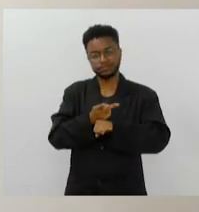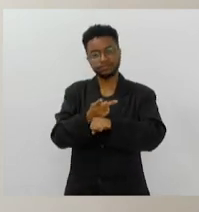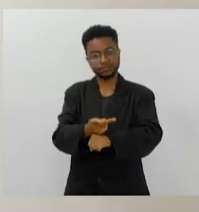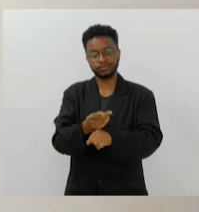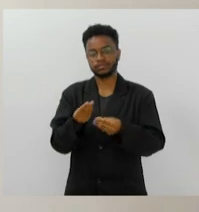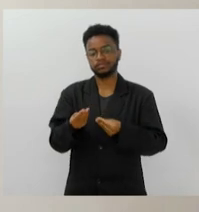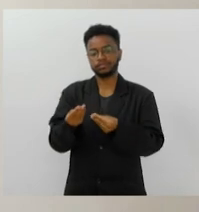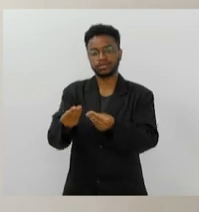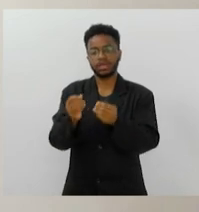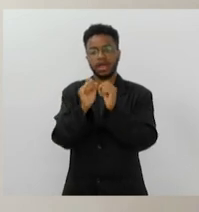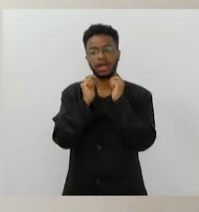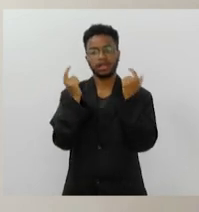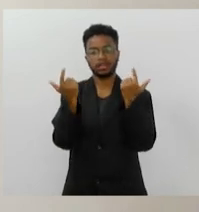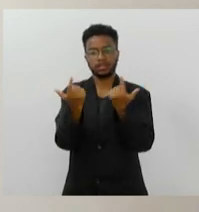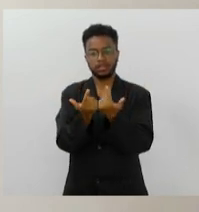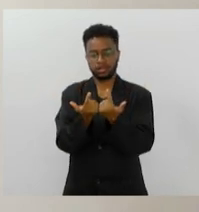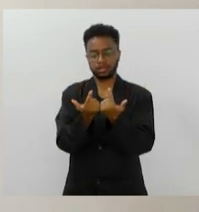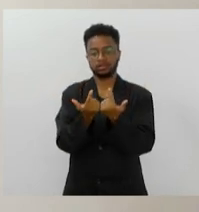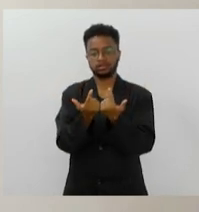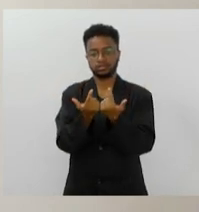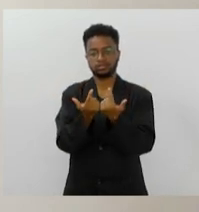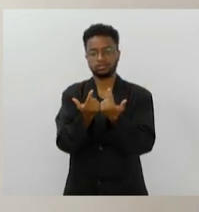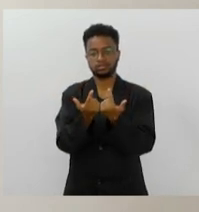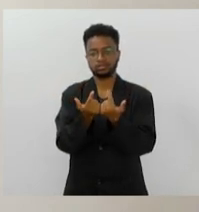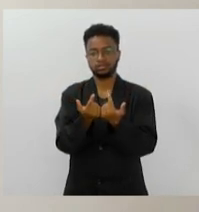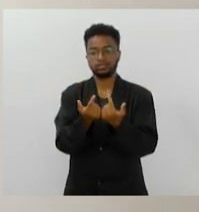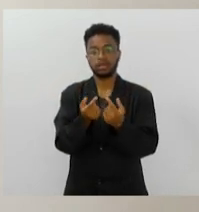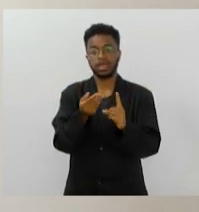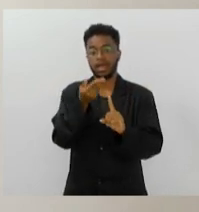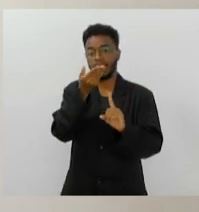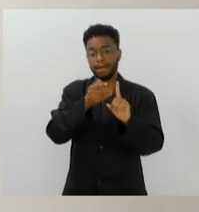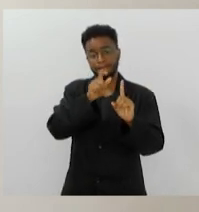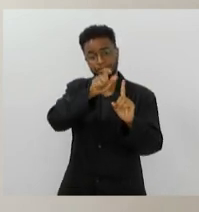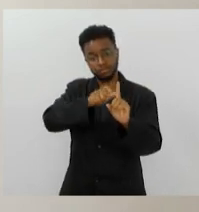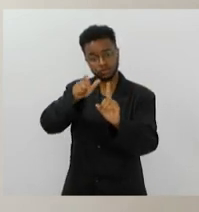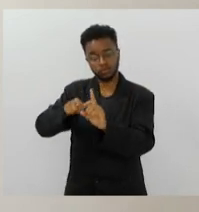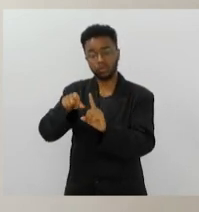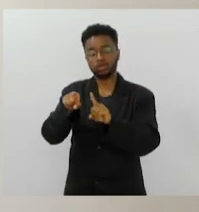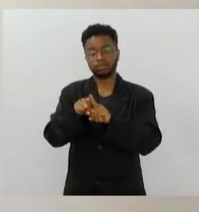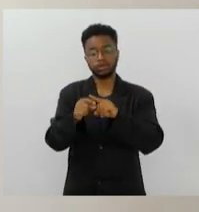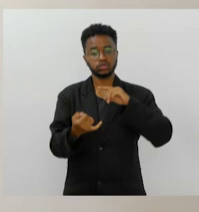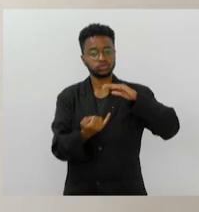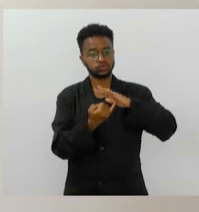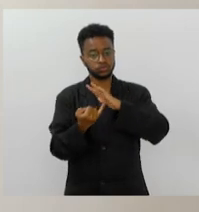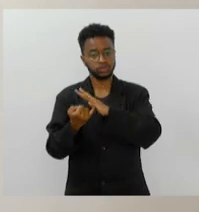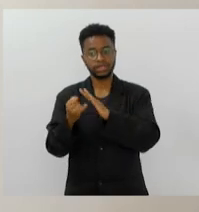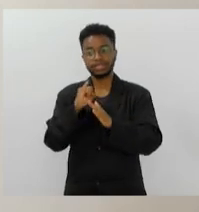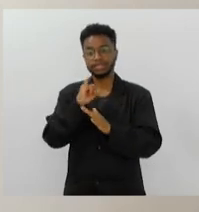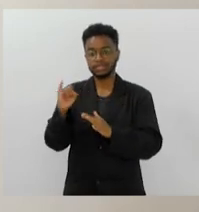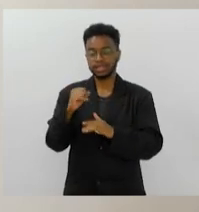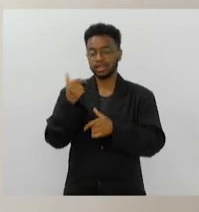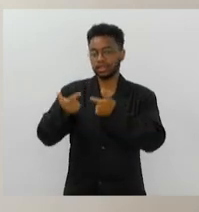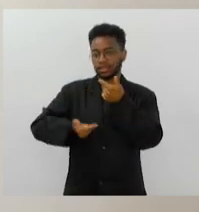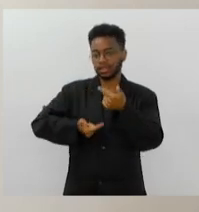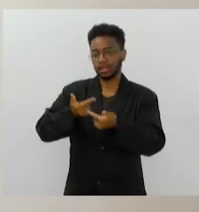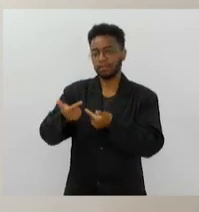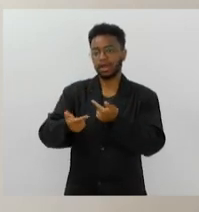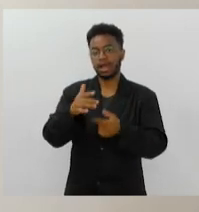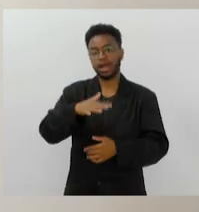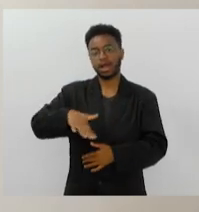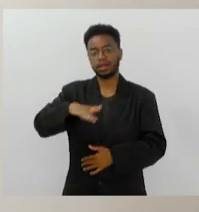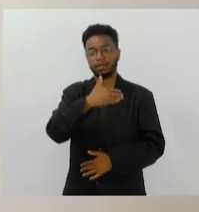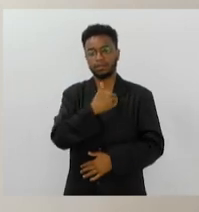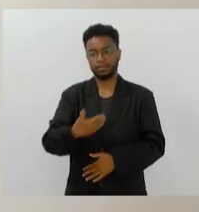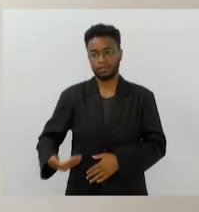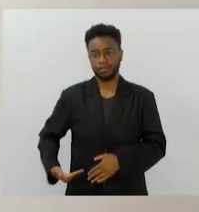pela Assembleia Legislativa do Estado do Rio de Janeiro a personalidades e entidades que prestam notáveis serviços à causa pública do